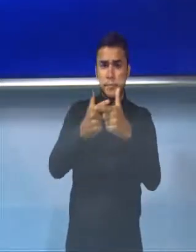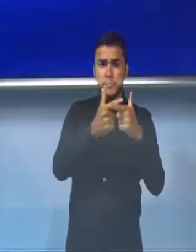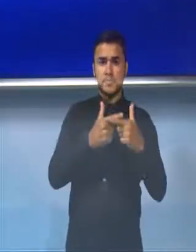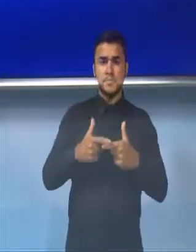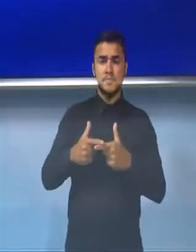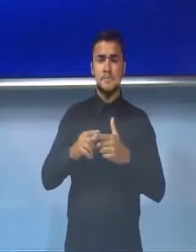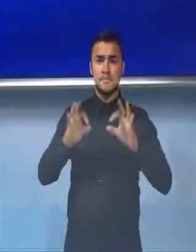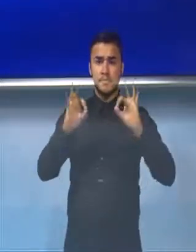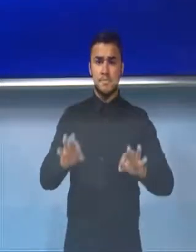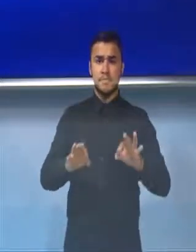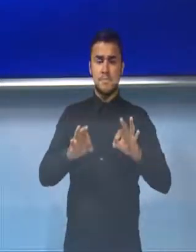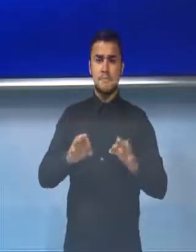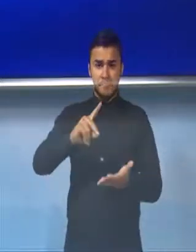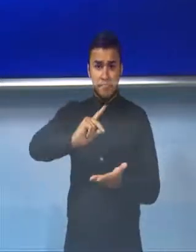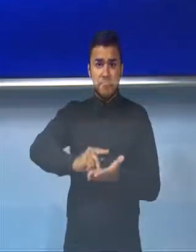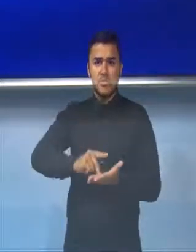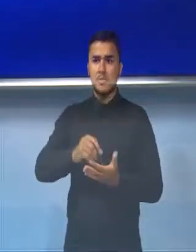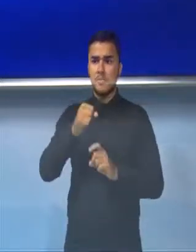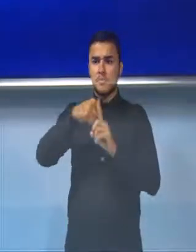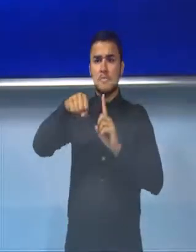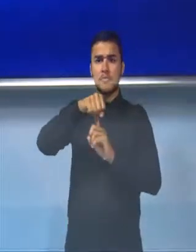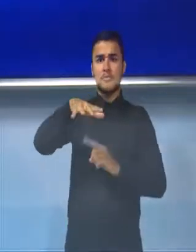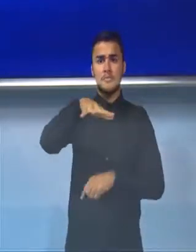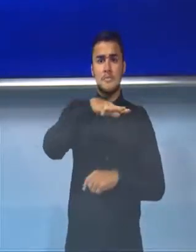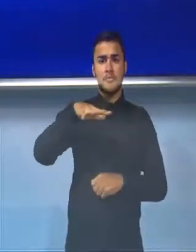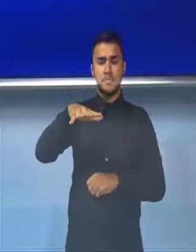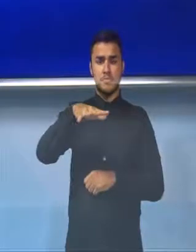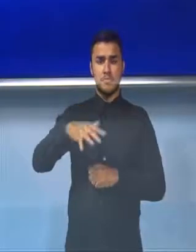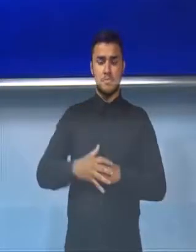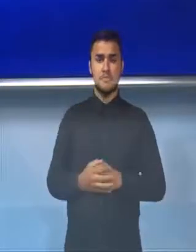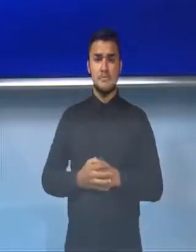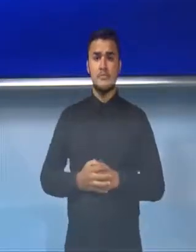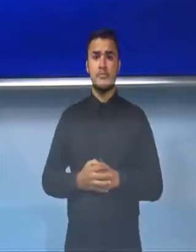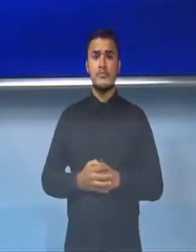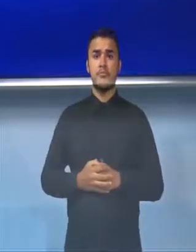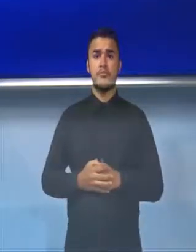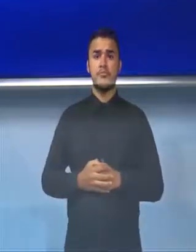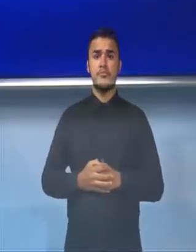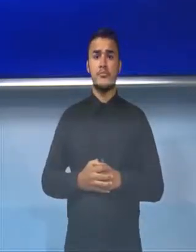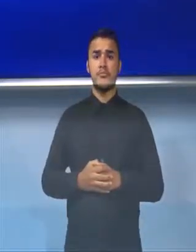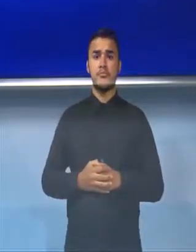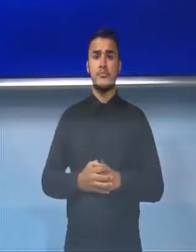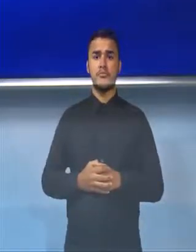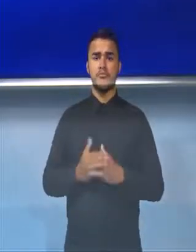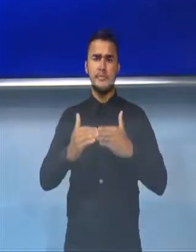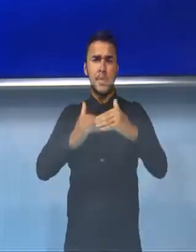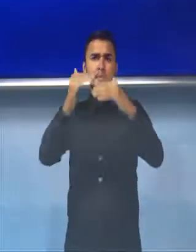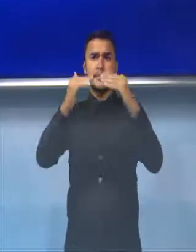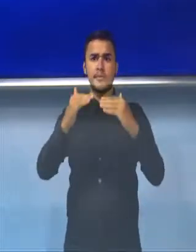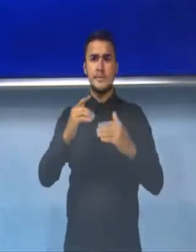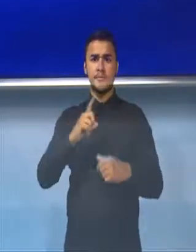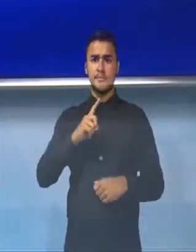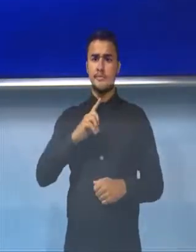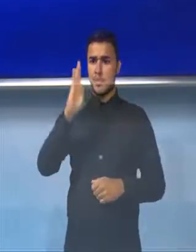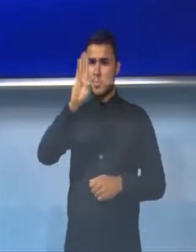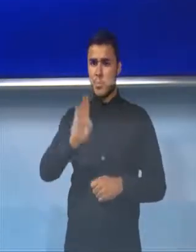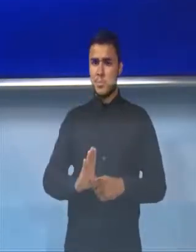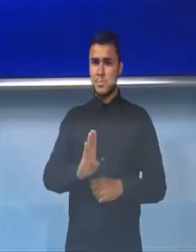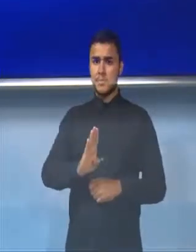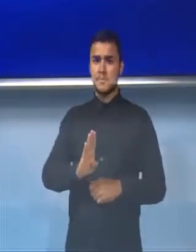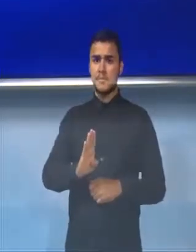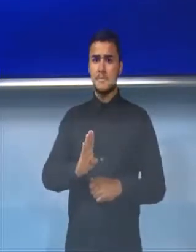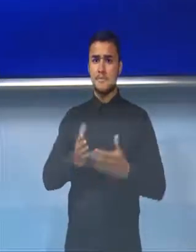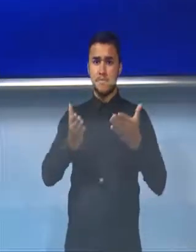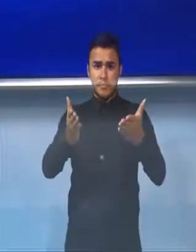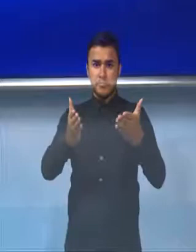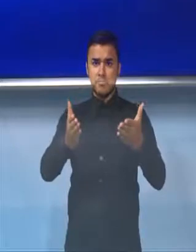problemas reais e efetivos de uma associação, de uma sociedade de desenvolvimento tardio para ser